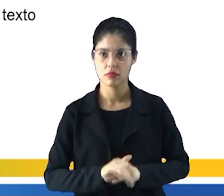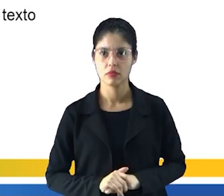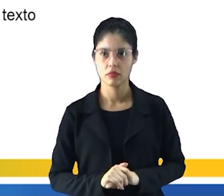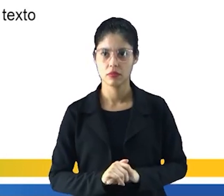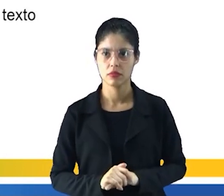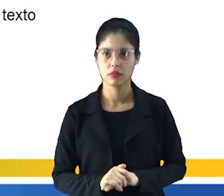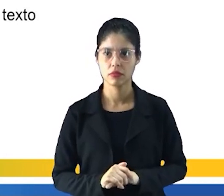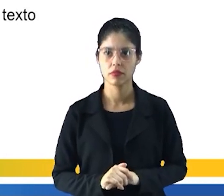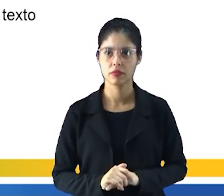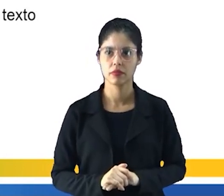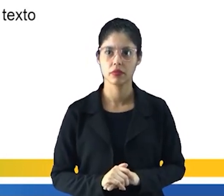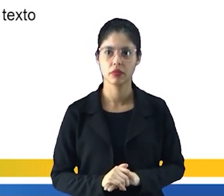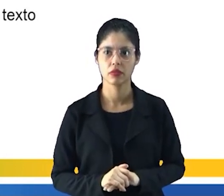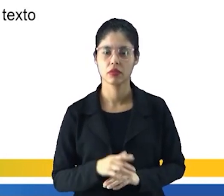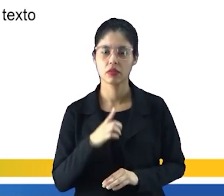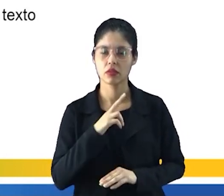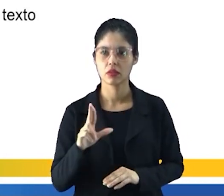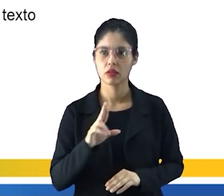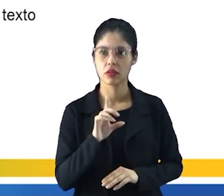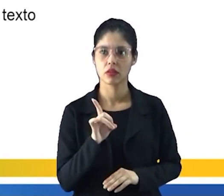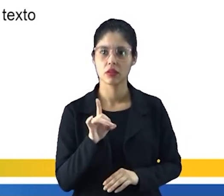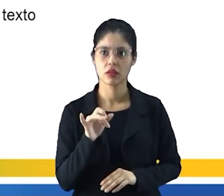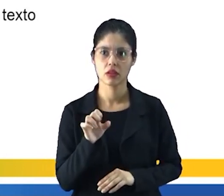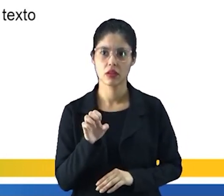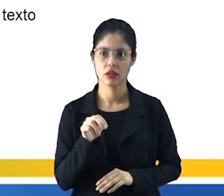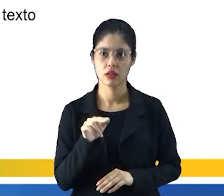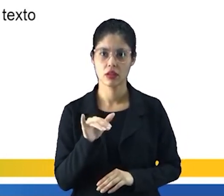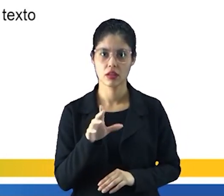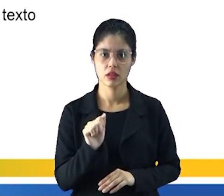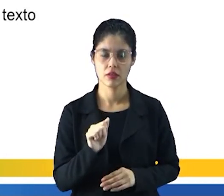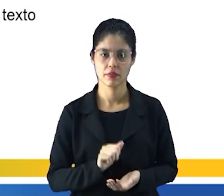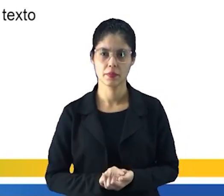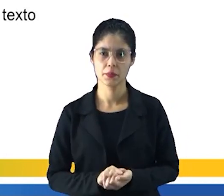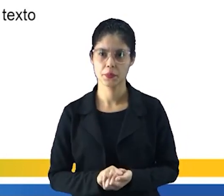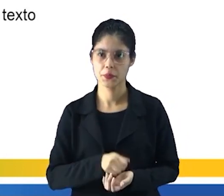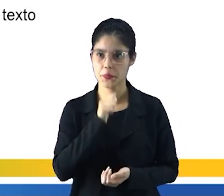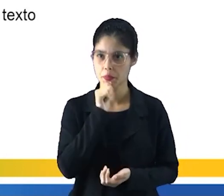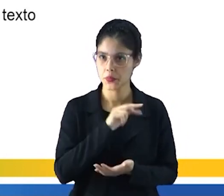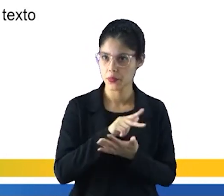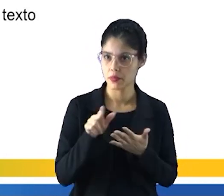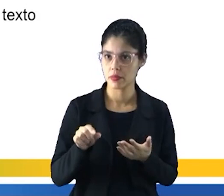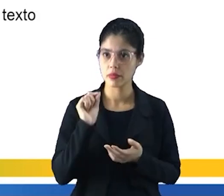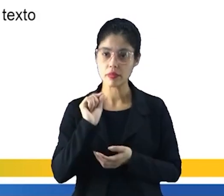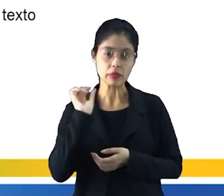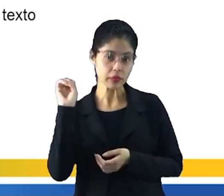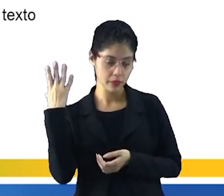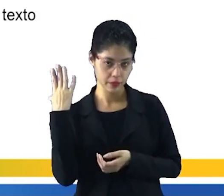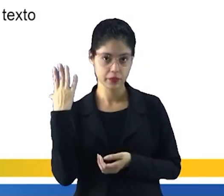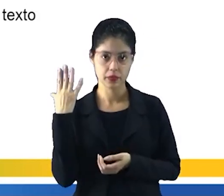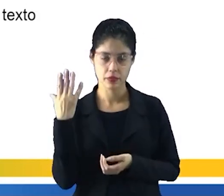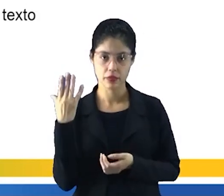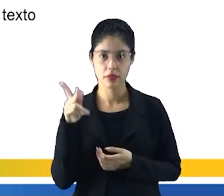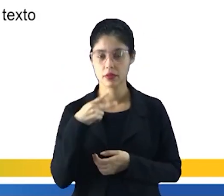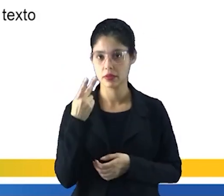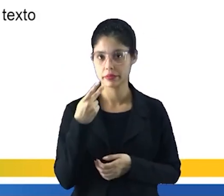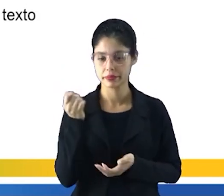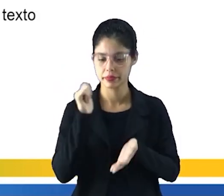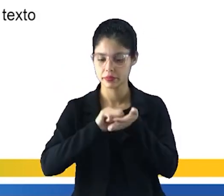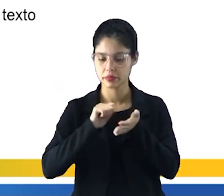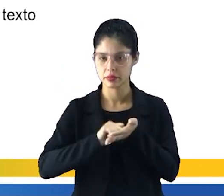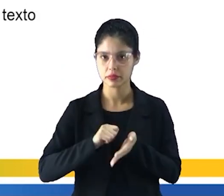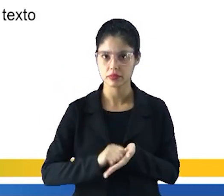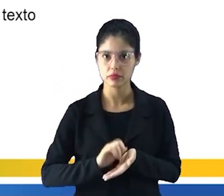ser respeitadas. A isso damos o nome de variação diamésica. Variação diamésica é a que acontece entre a fala